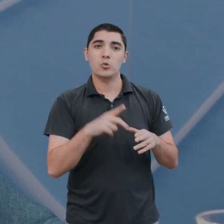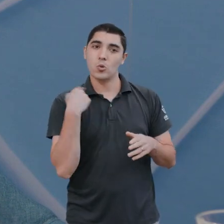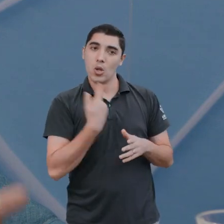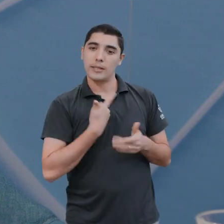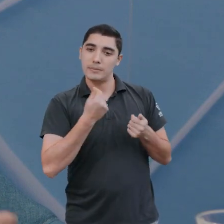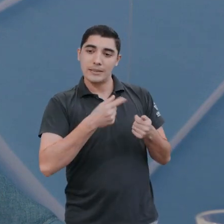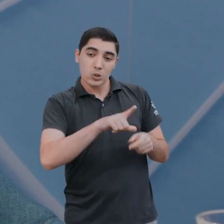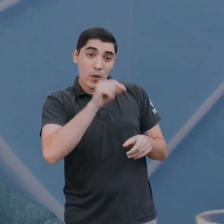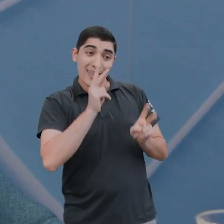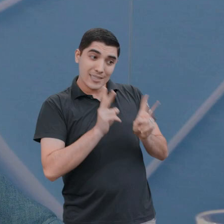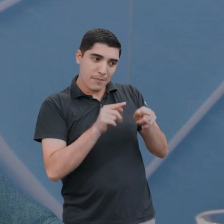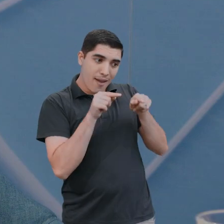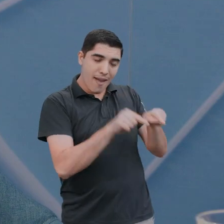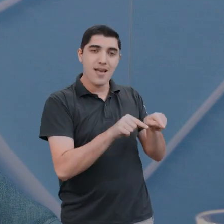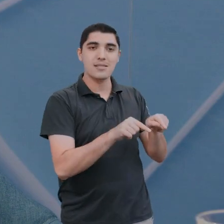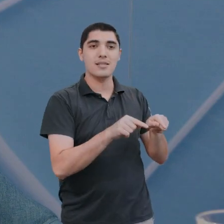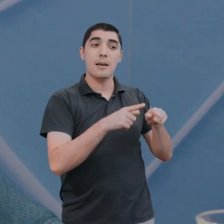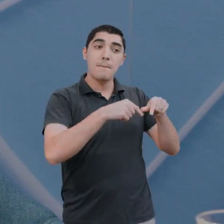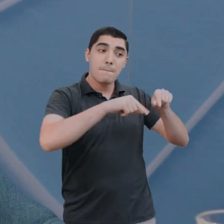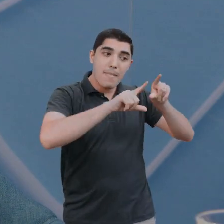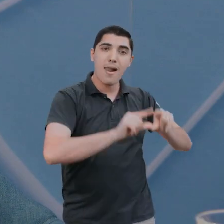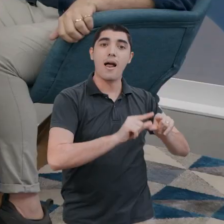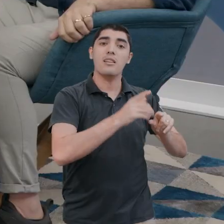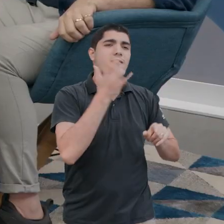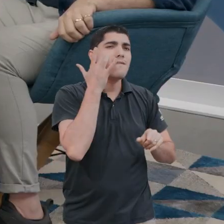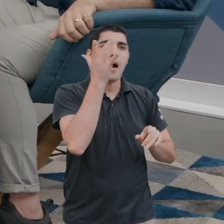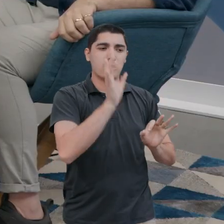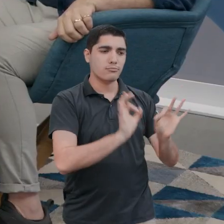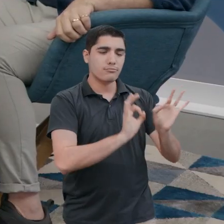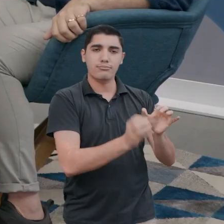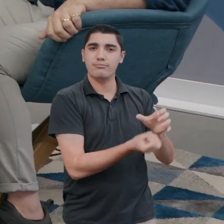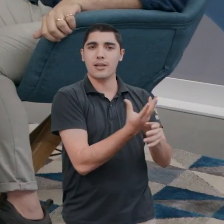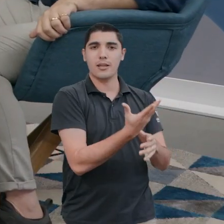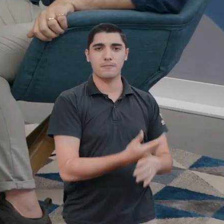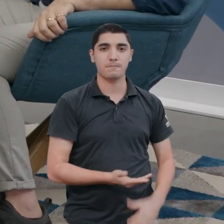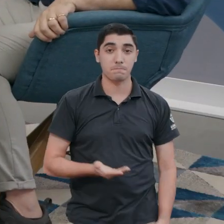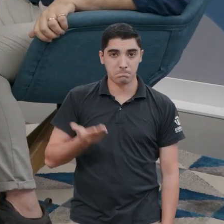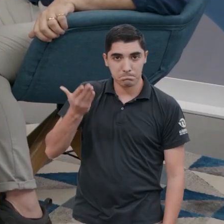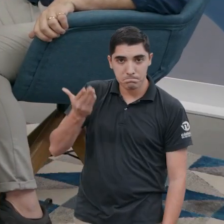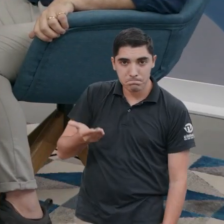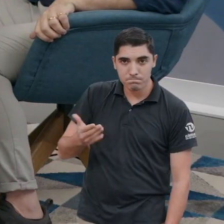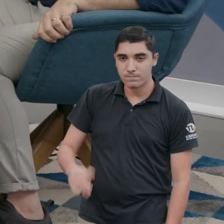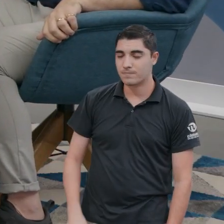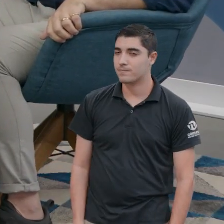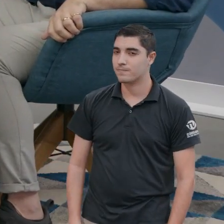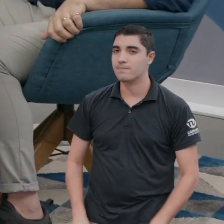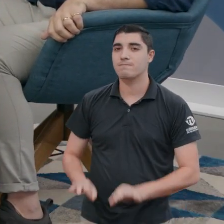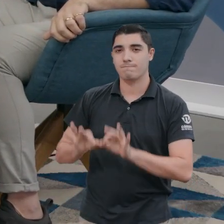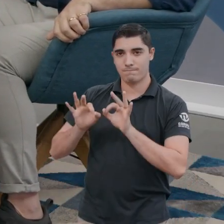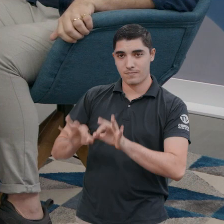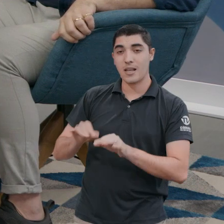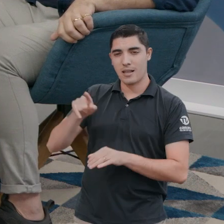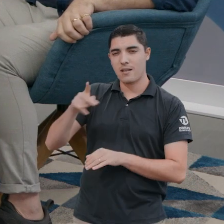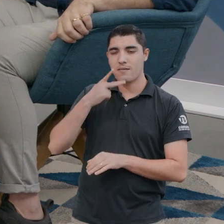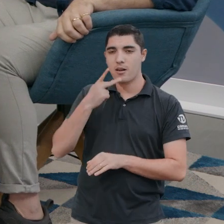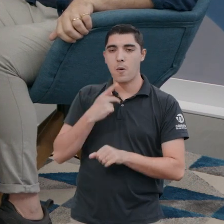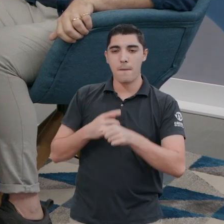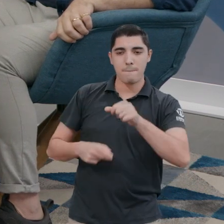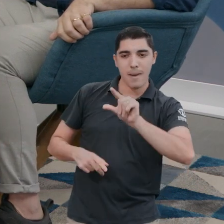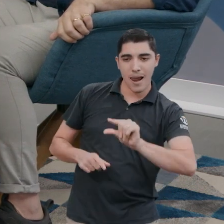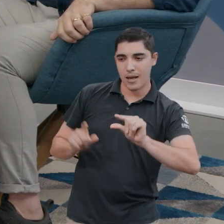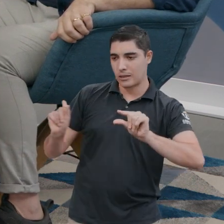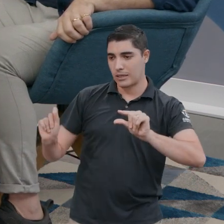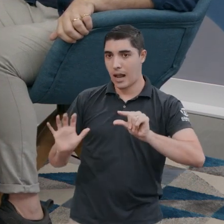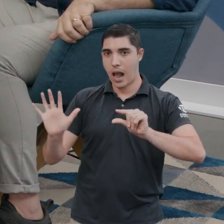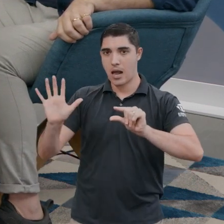são naturais e baratos de serem produzidos. Com certeza. Eu acho que essa relação do barato e caro,